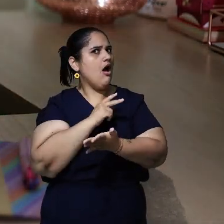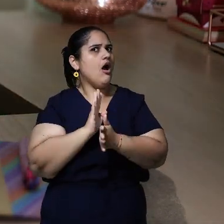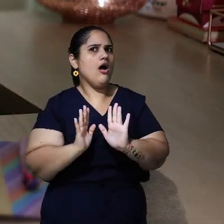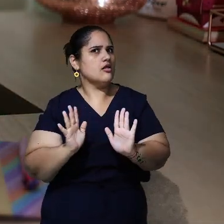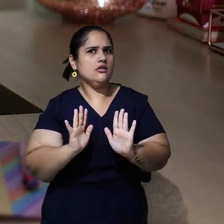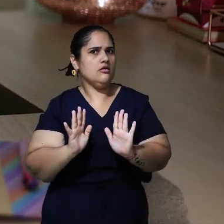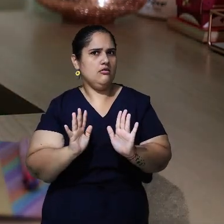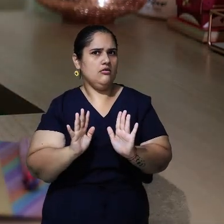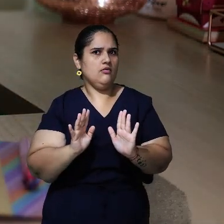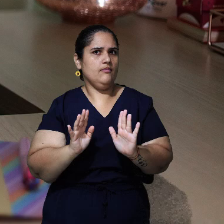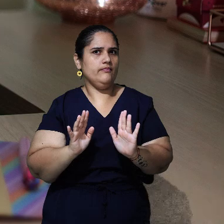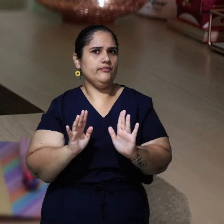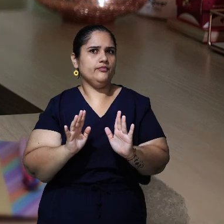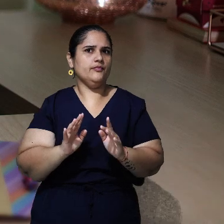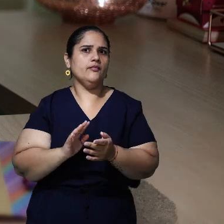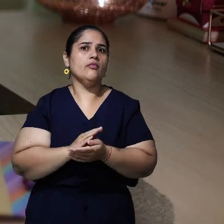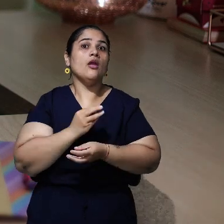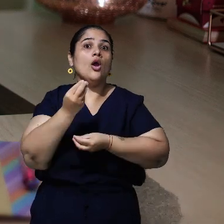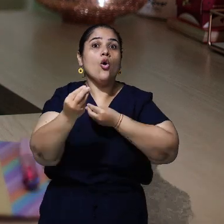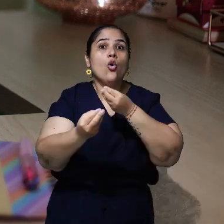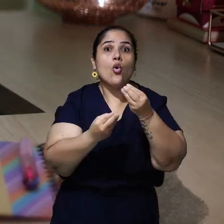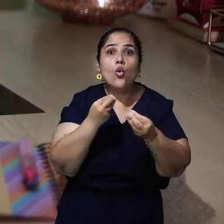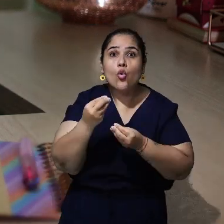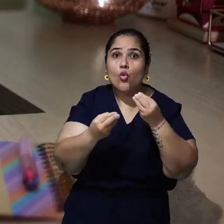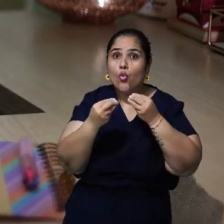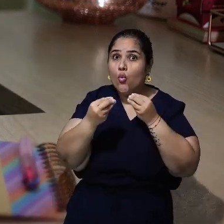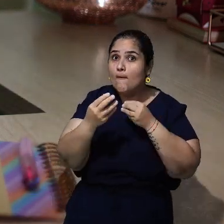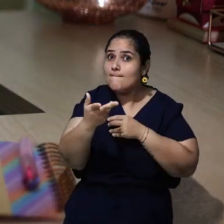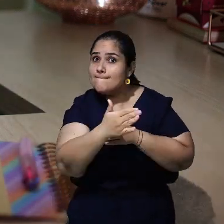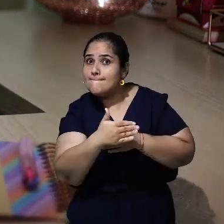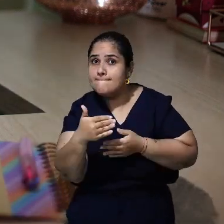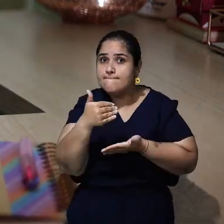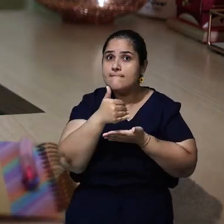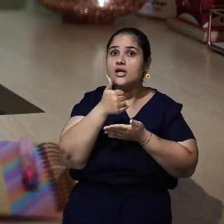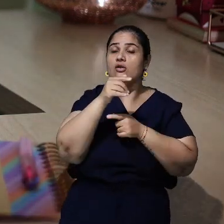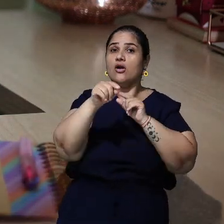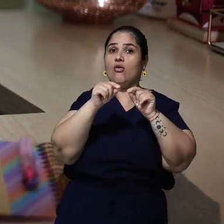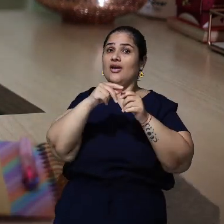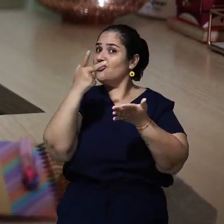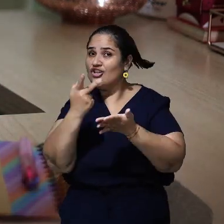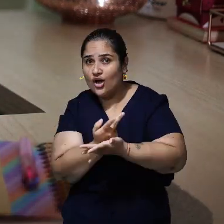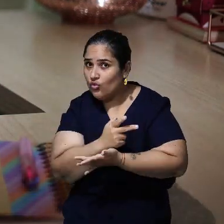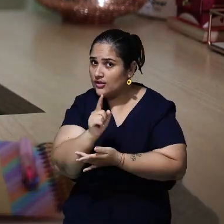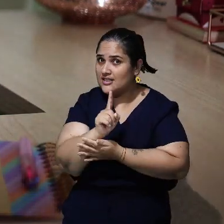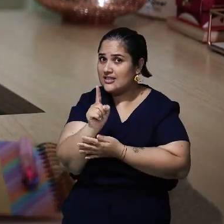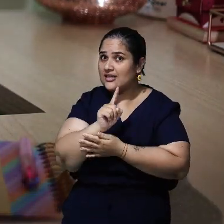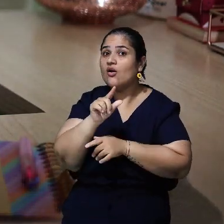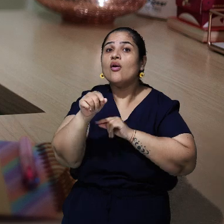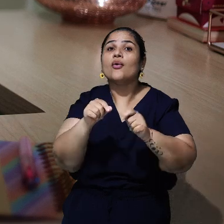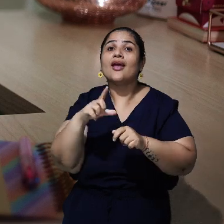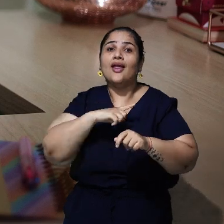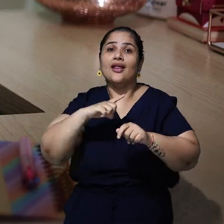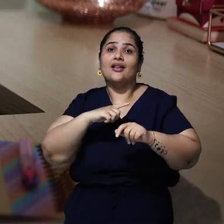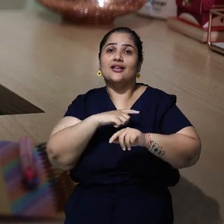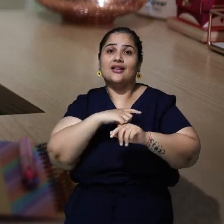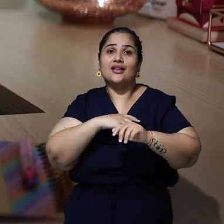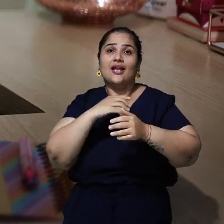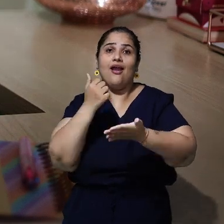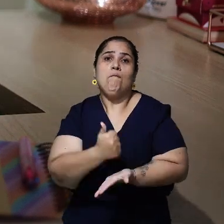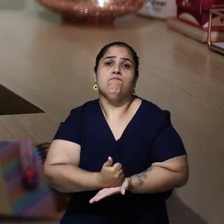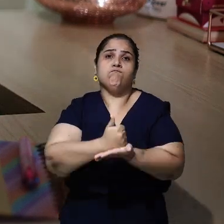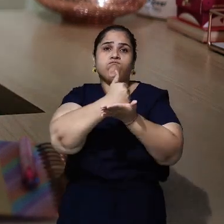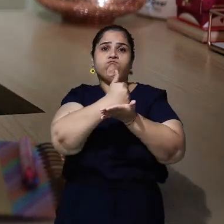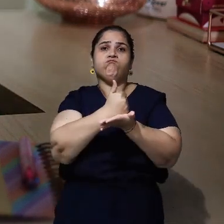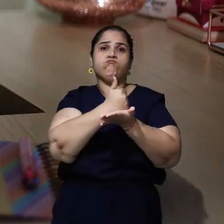formas de prevenir transtornos mentais e até mesmo o suicídio é a rede de apoio. E quando nós falamos de rede